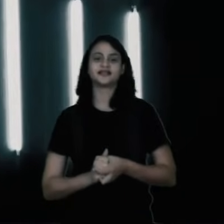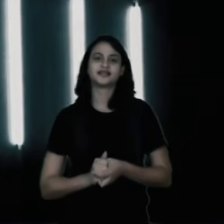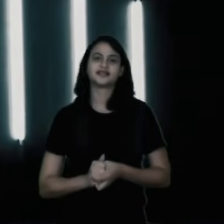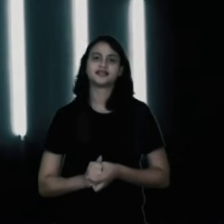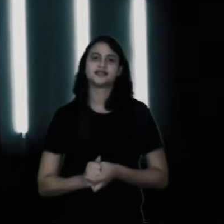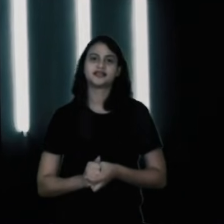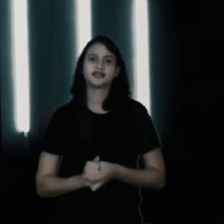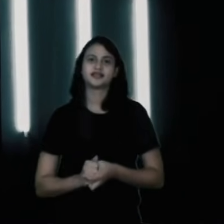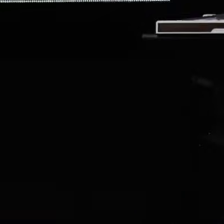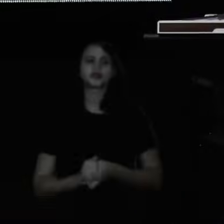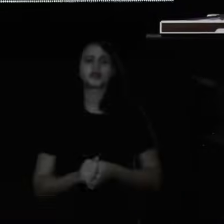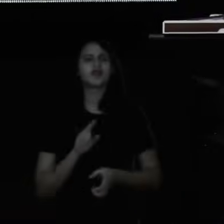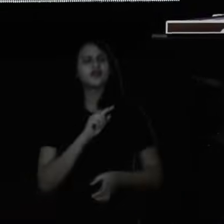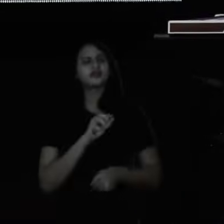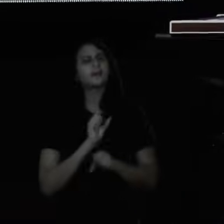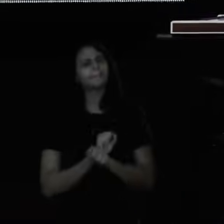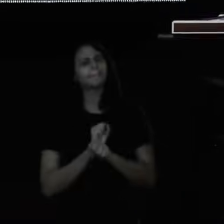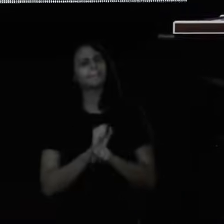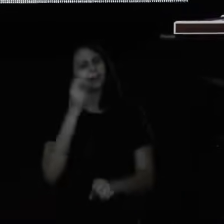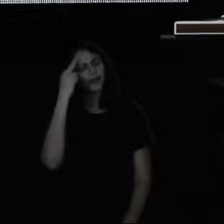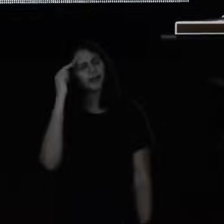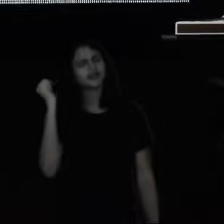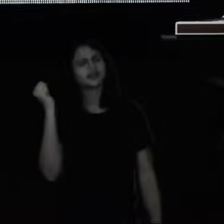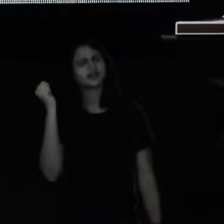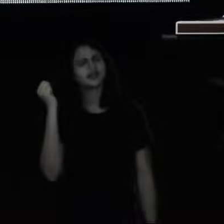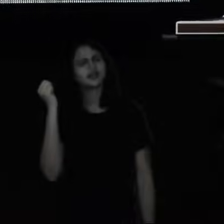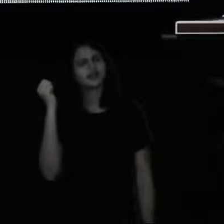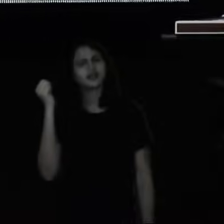Você já parou para pensar que o diabo tenta